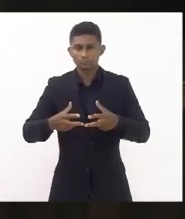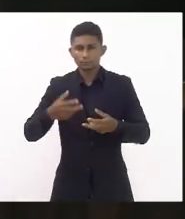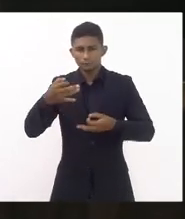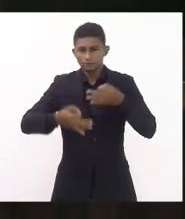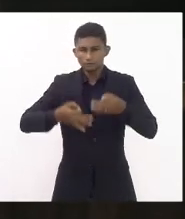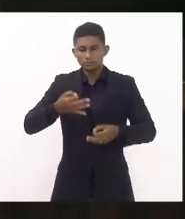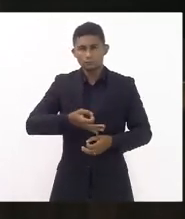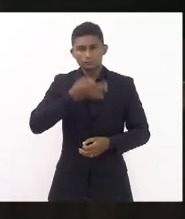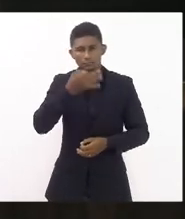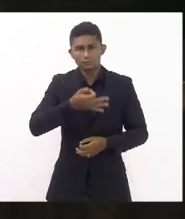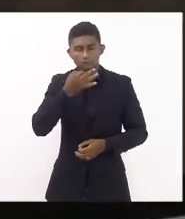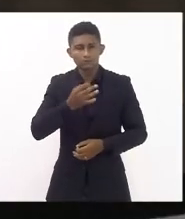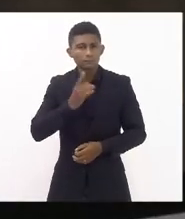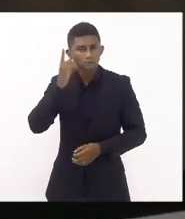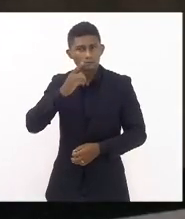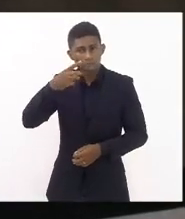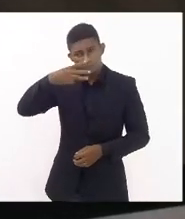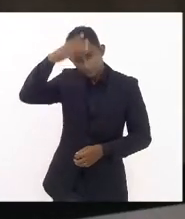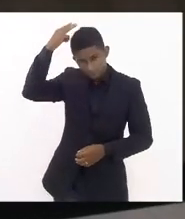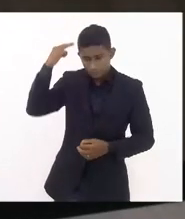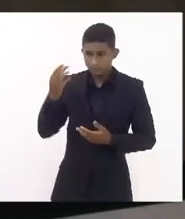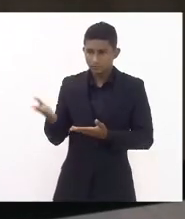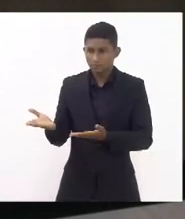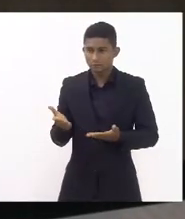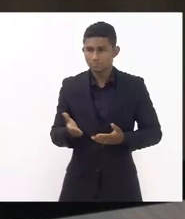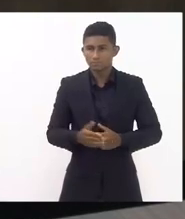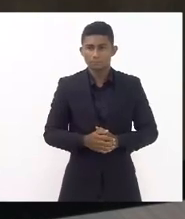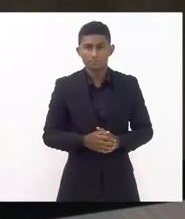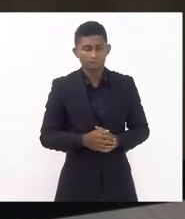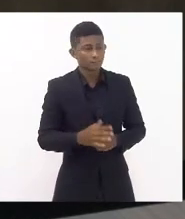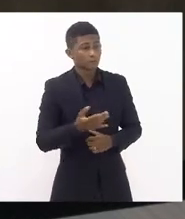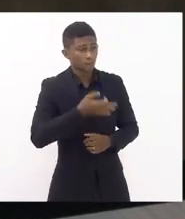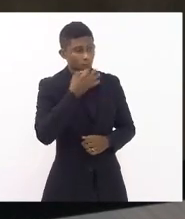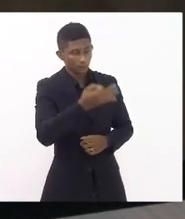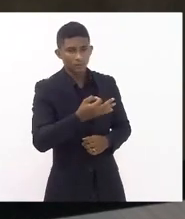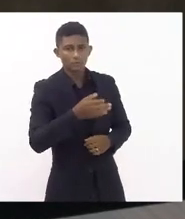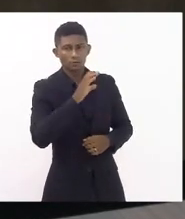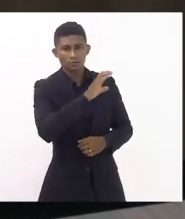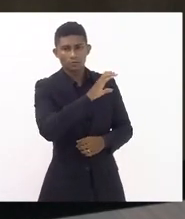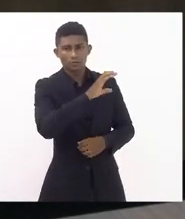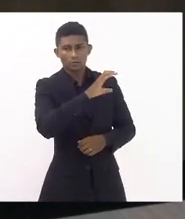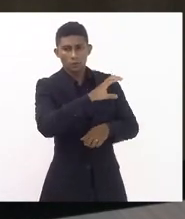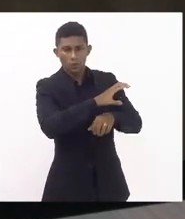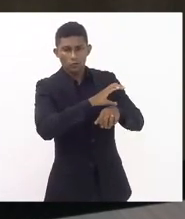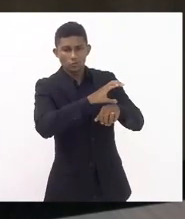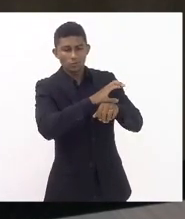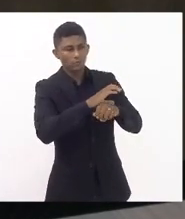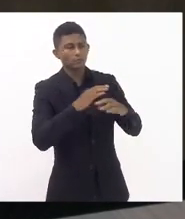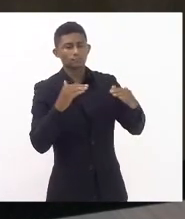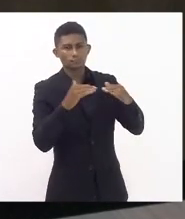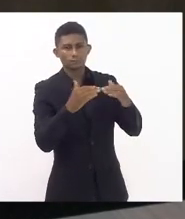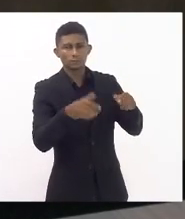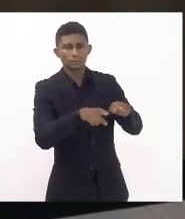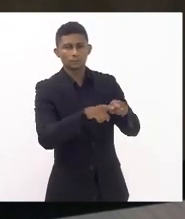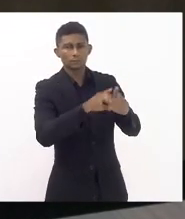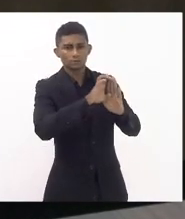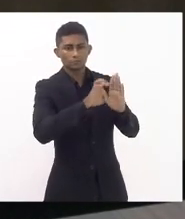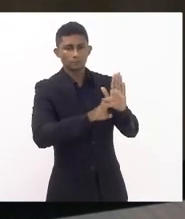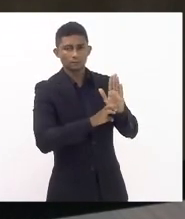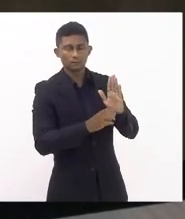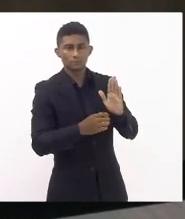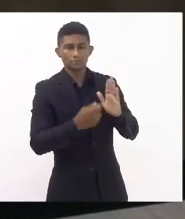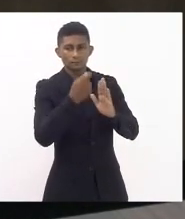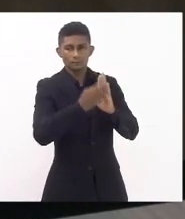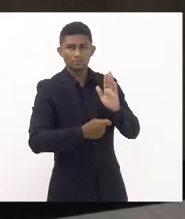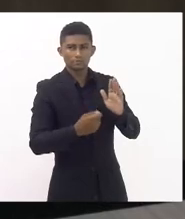Márcio Pacheco. Senhora Presidente, parecer é pela constitucionalidade, com emendas, concluindo por substitutivo, pedindo